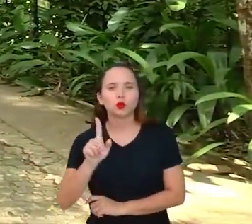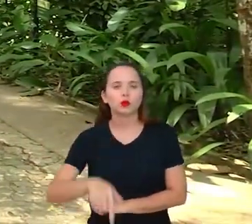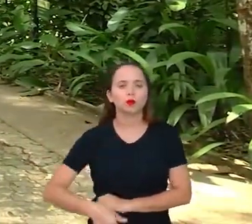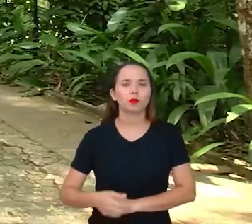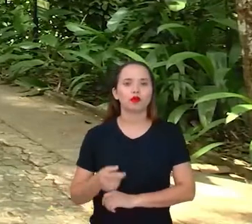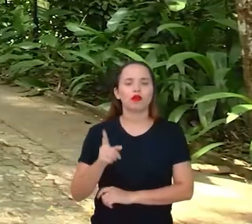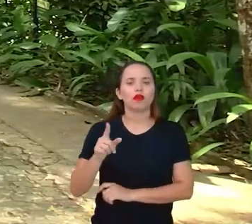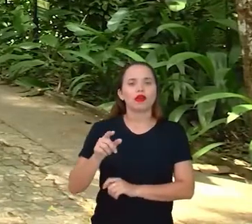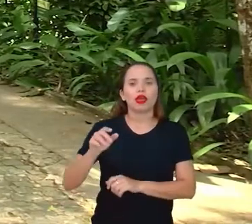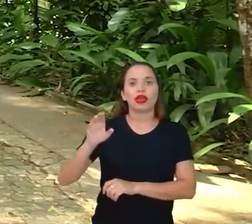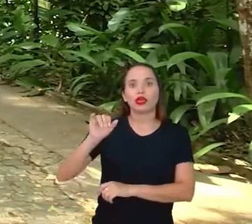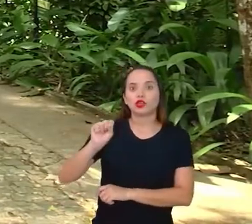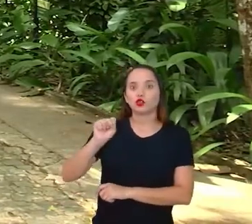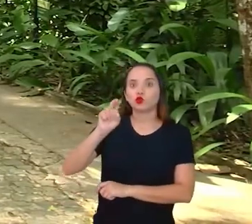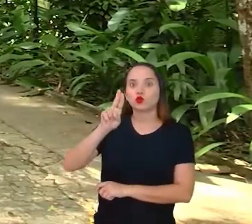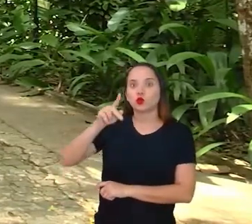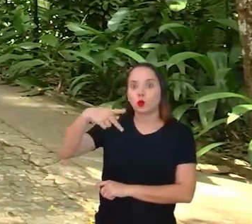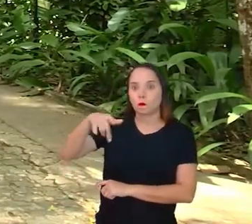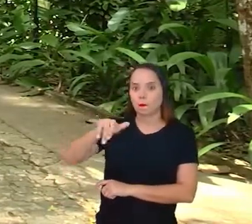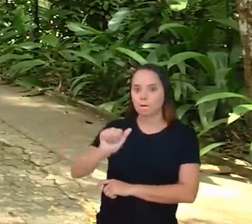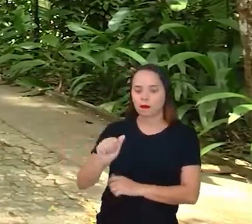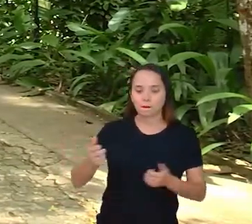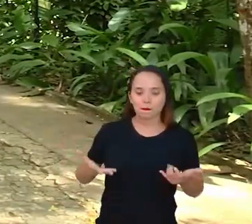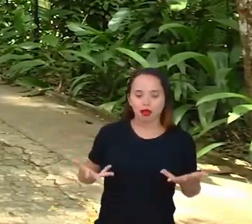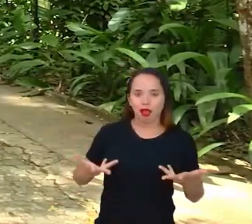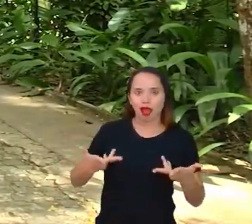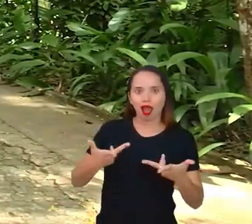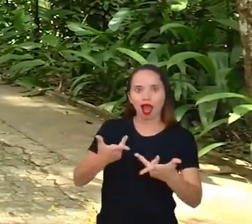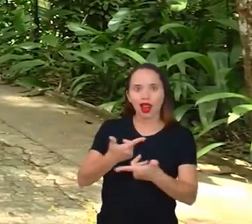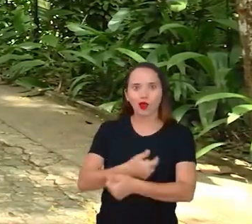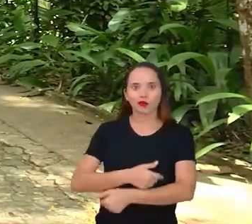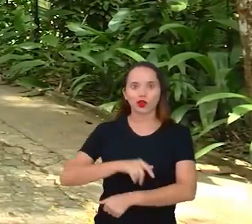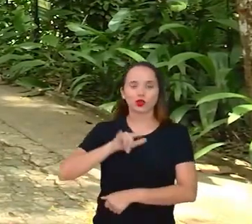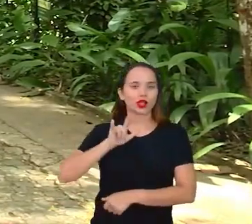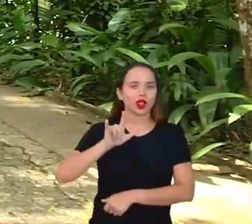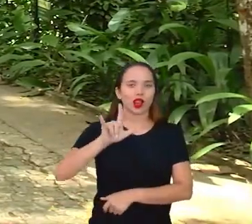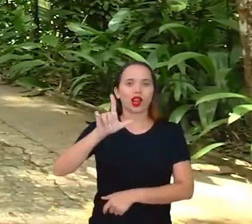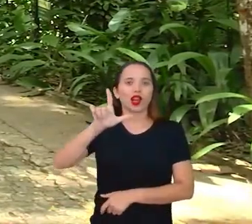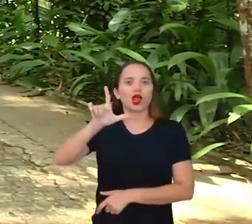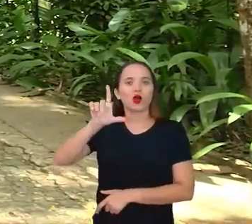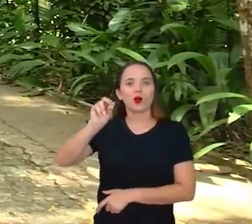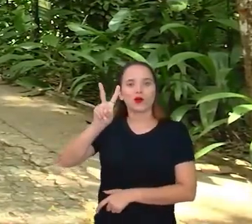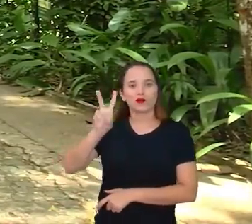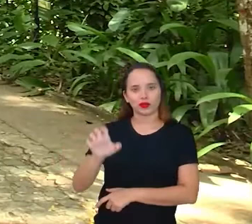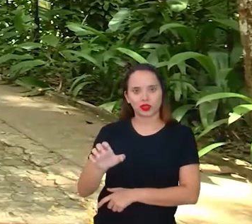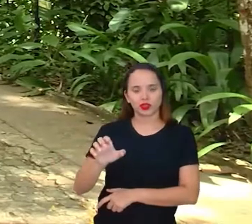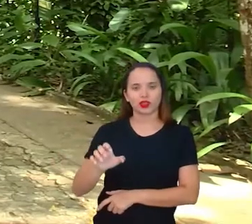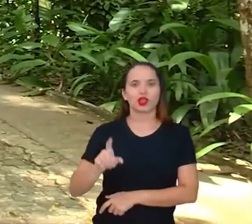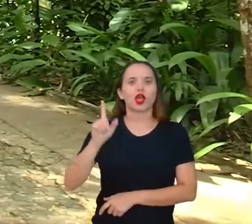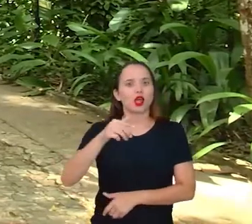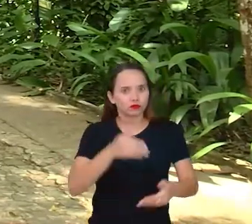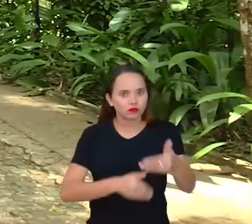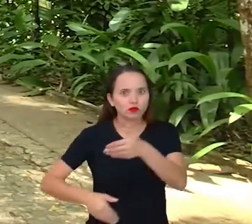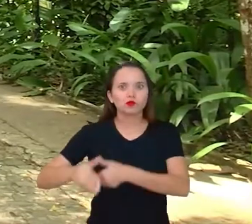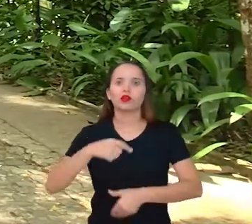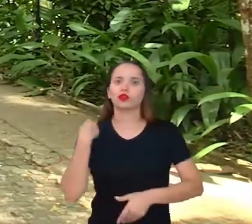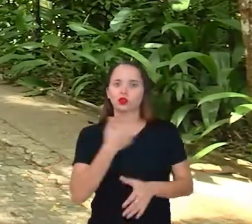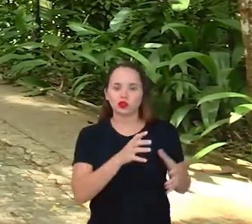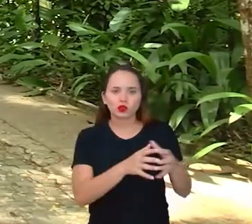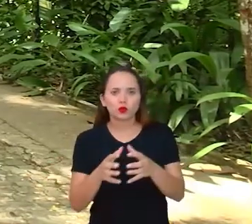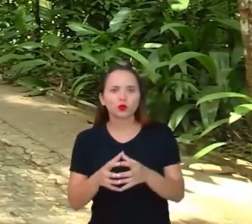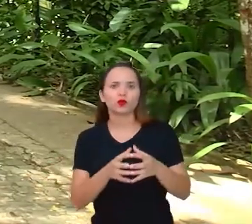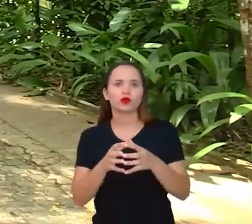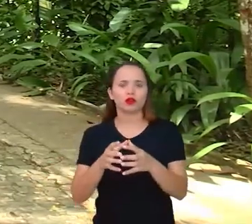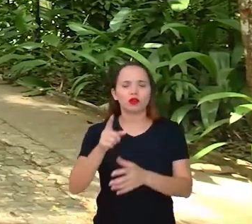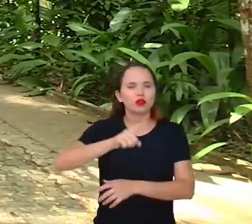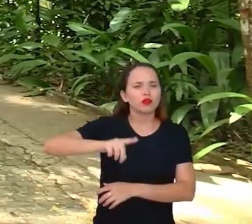Ela é super maravilhosa! Love! Então, e ela faz parte da nossa liga, né? E